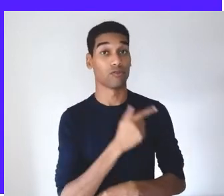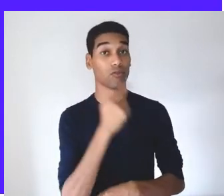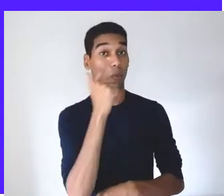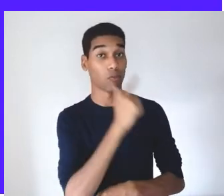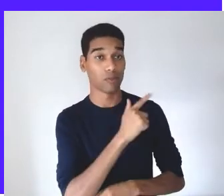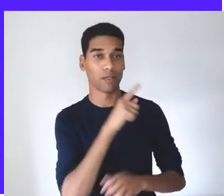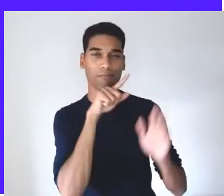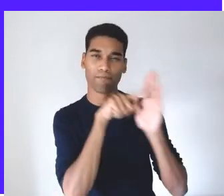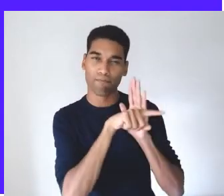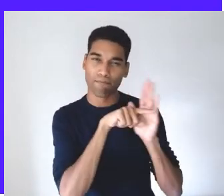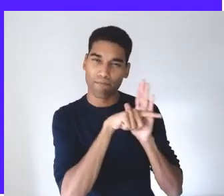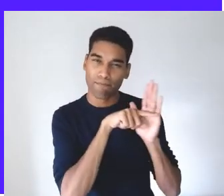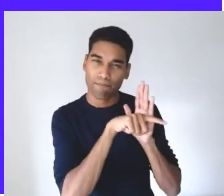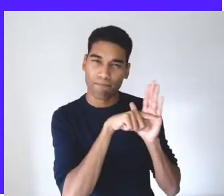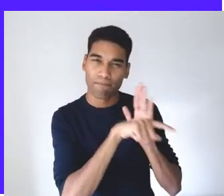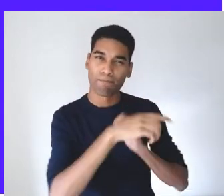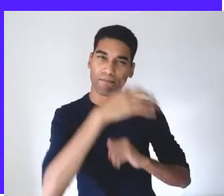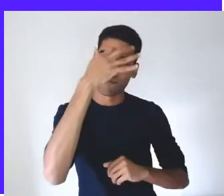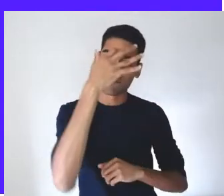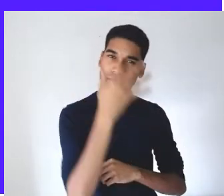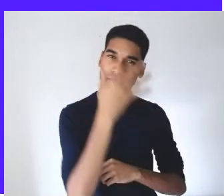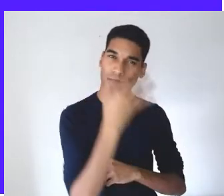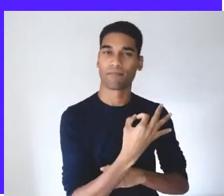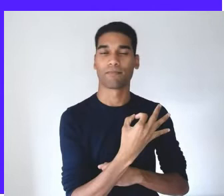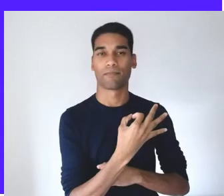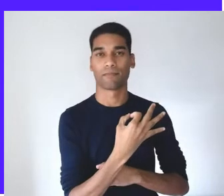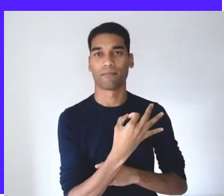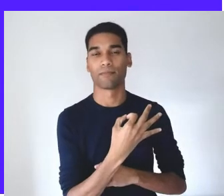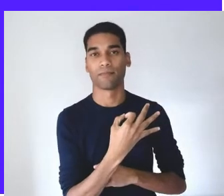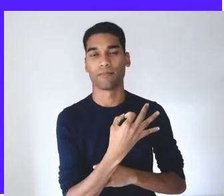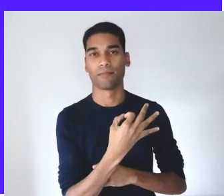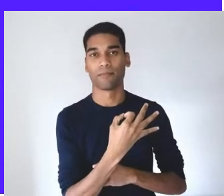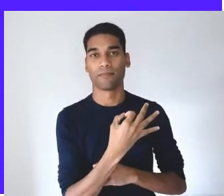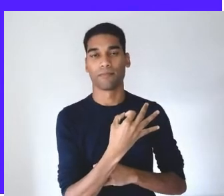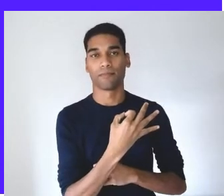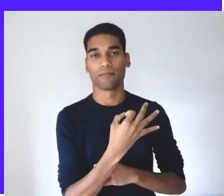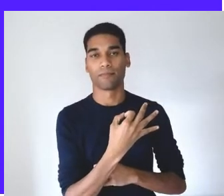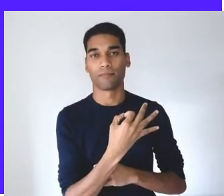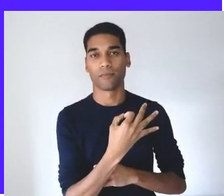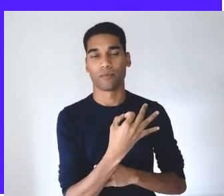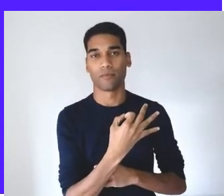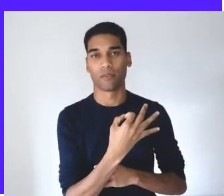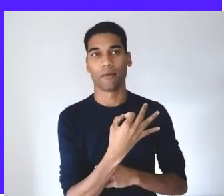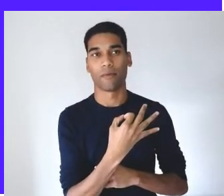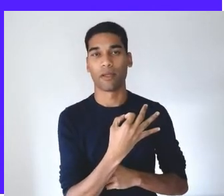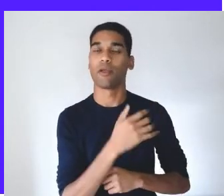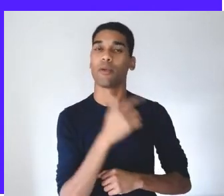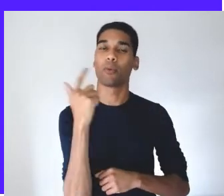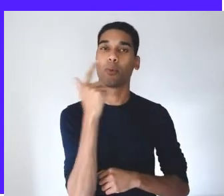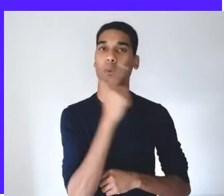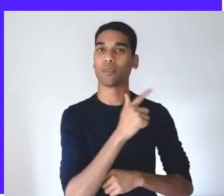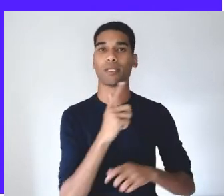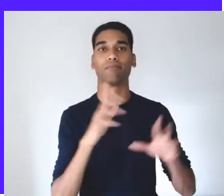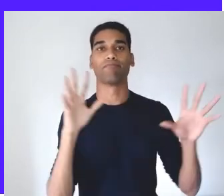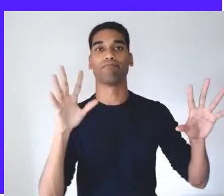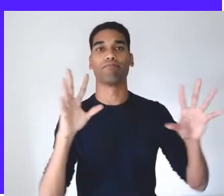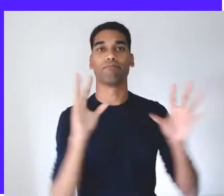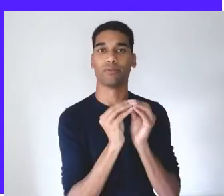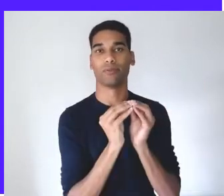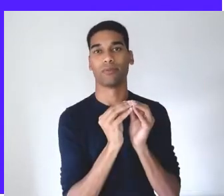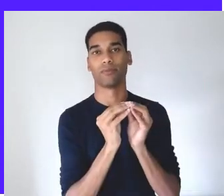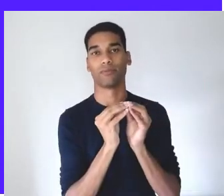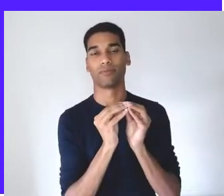enfim, tentar chegar a um diagnóstico mais próximo possível. Não, como eu disse, assim, é um trabalho em